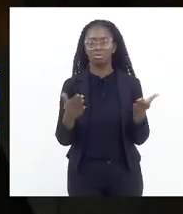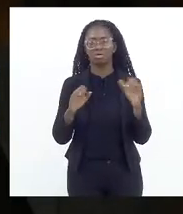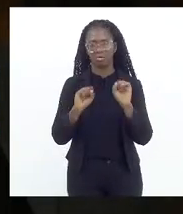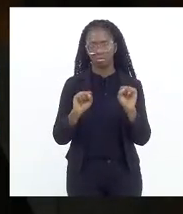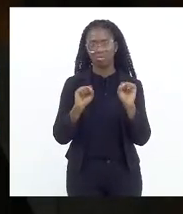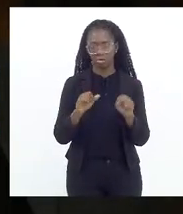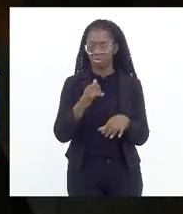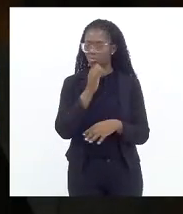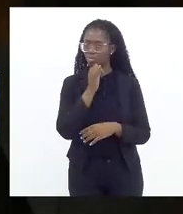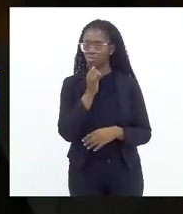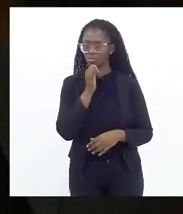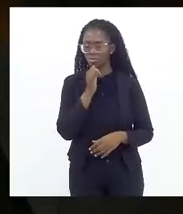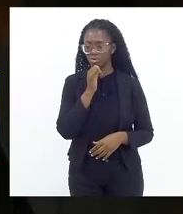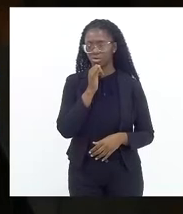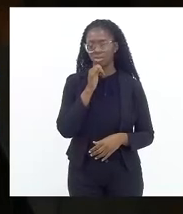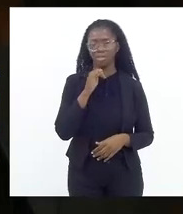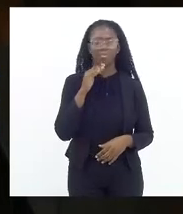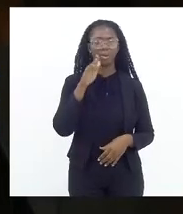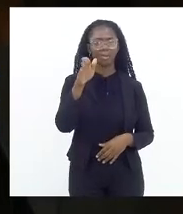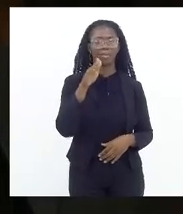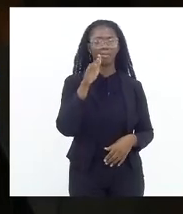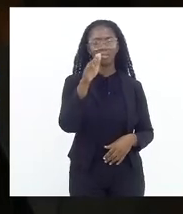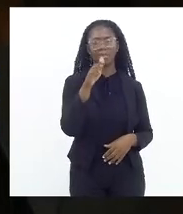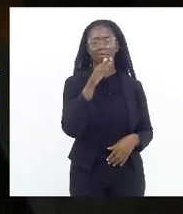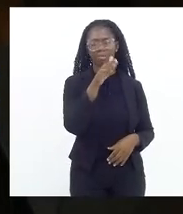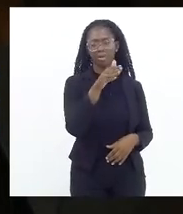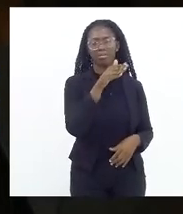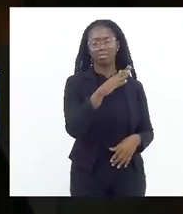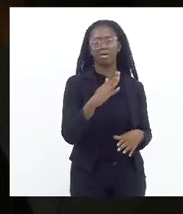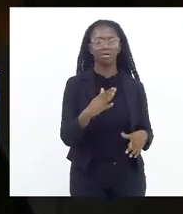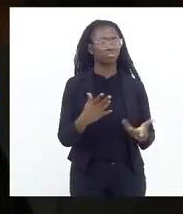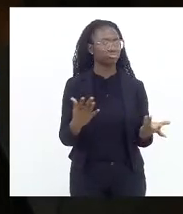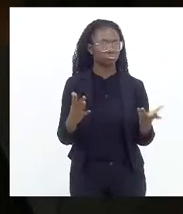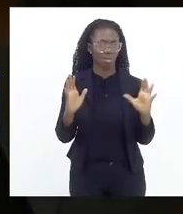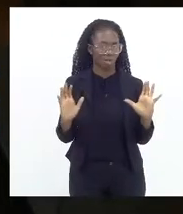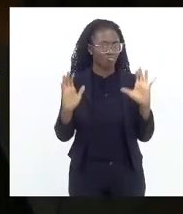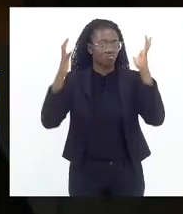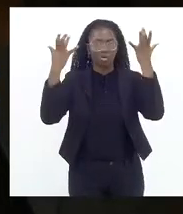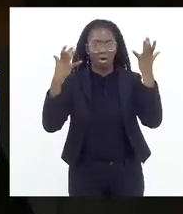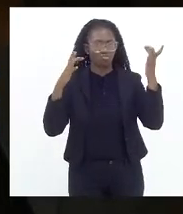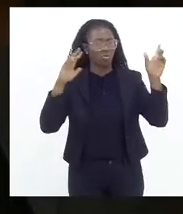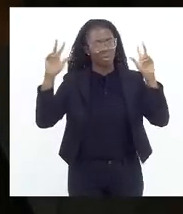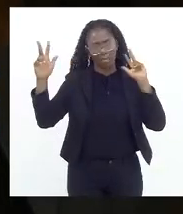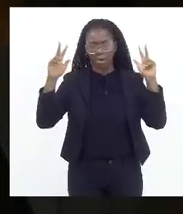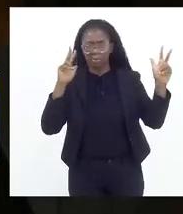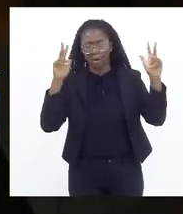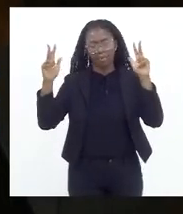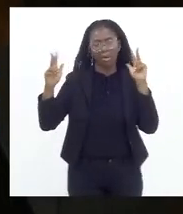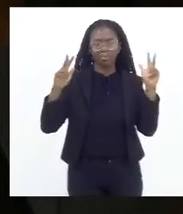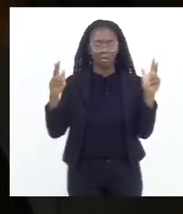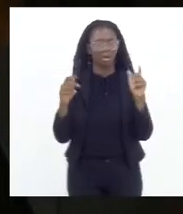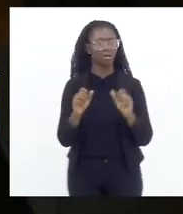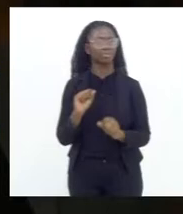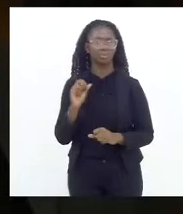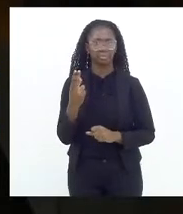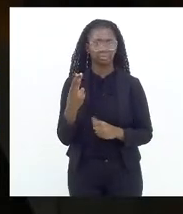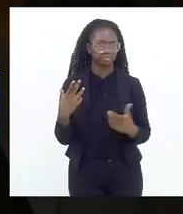pode, por exemplo, frequentar uma casa de shows, um estádio de